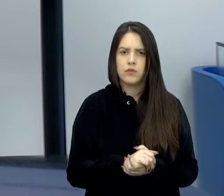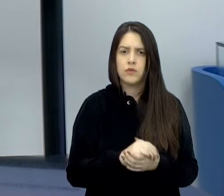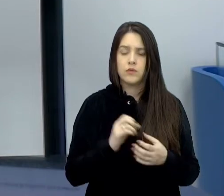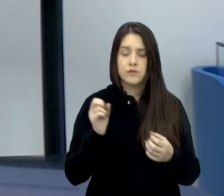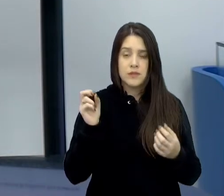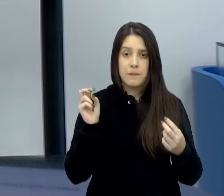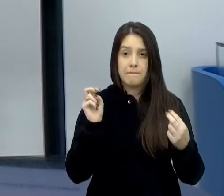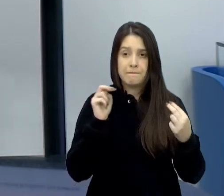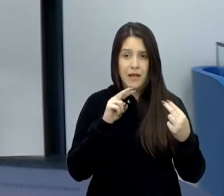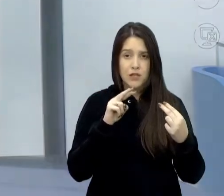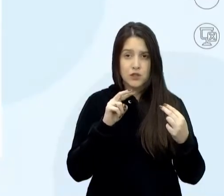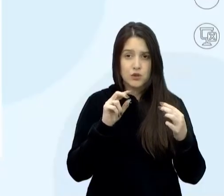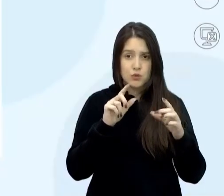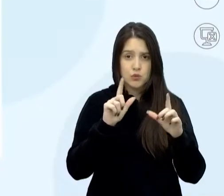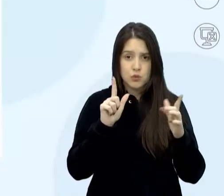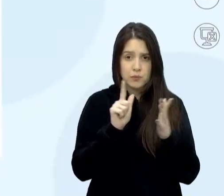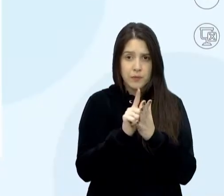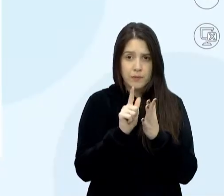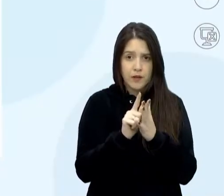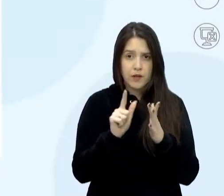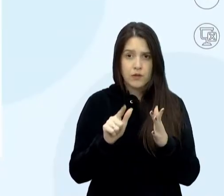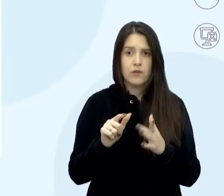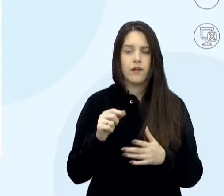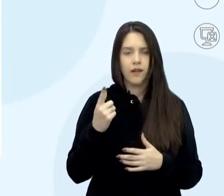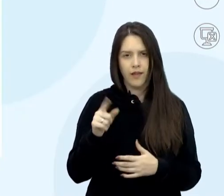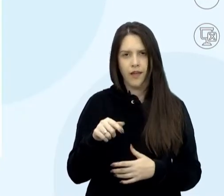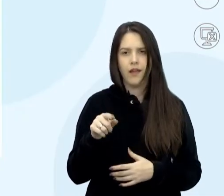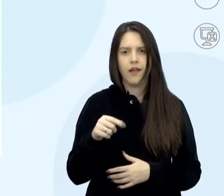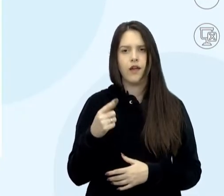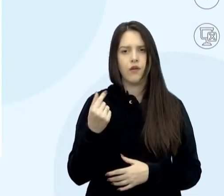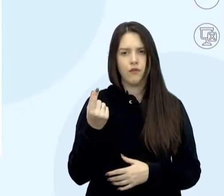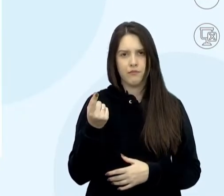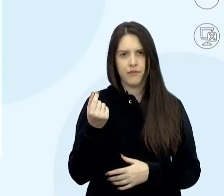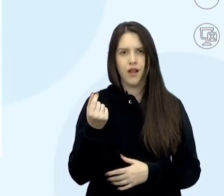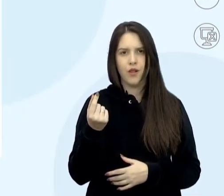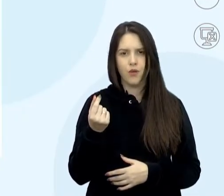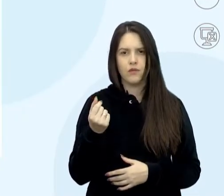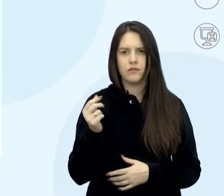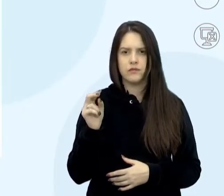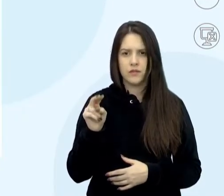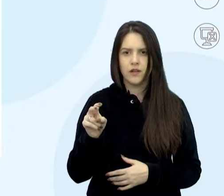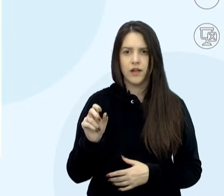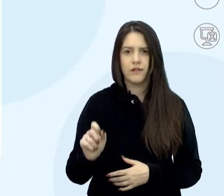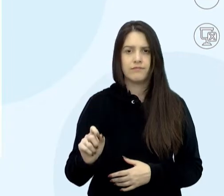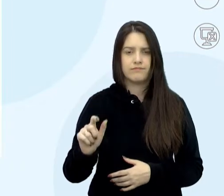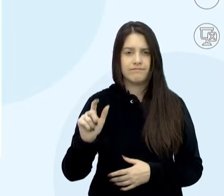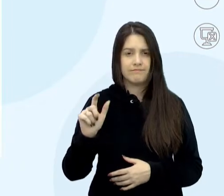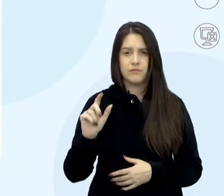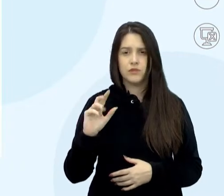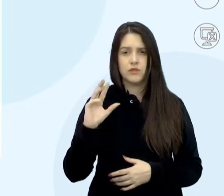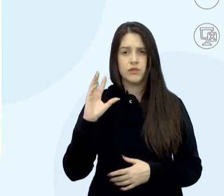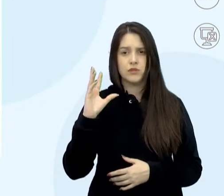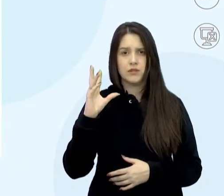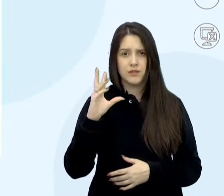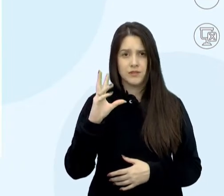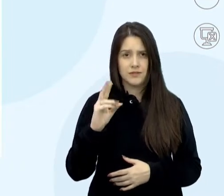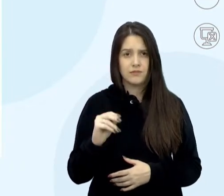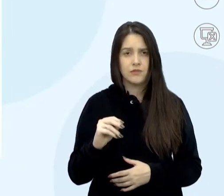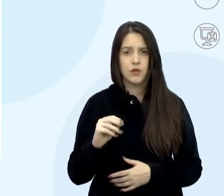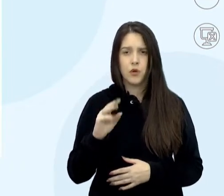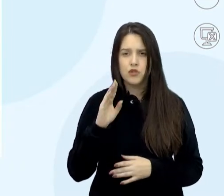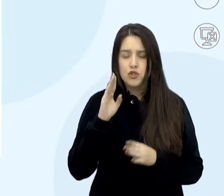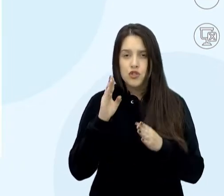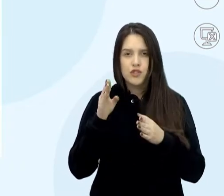né? O valor, claro, o valor a gente já vai direto nele, o olho vai direto no